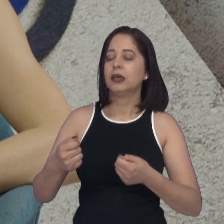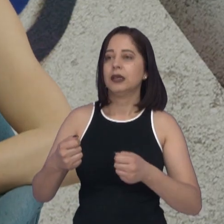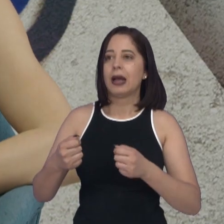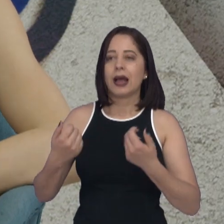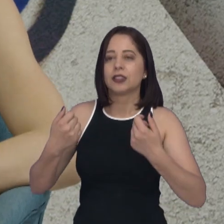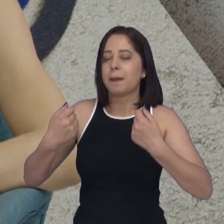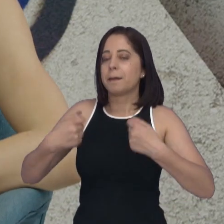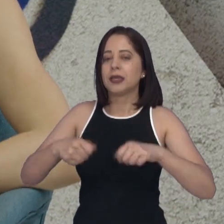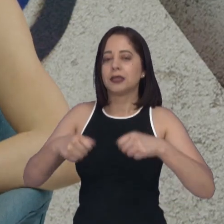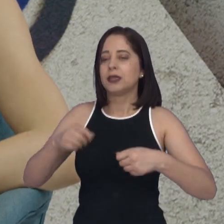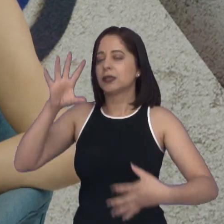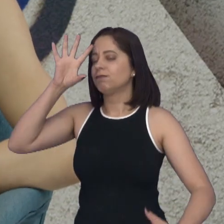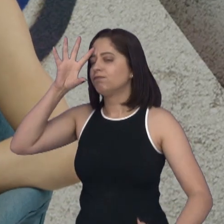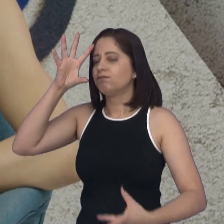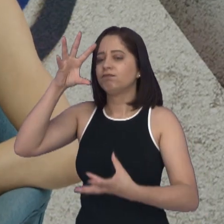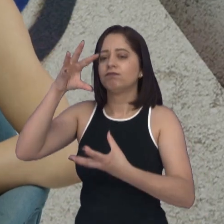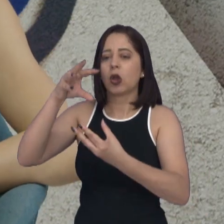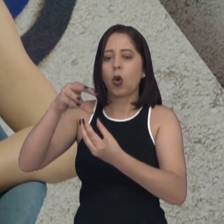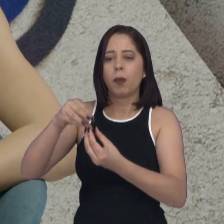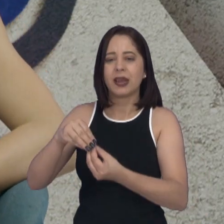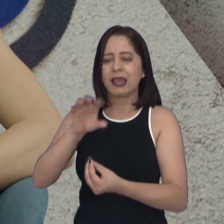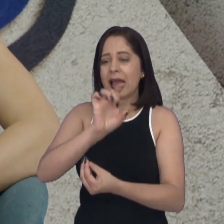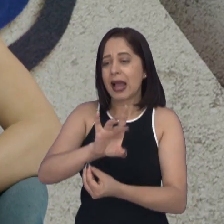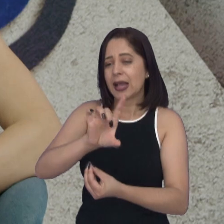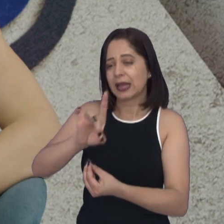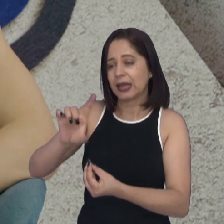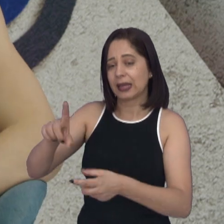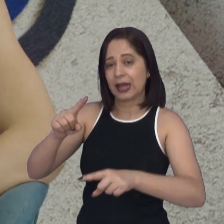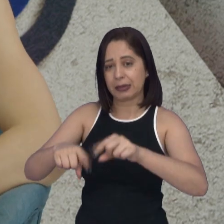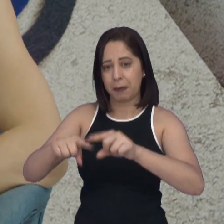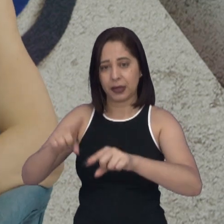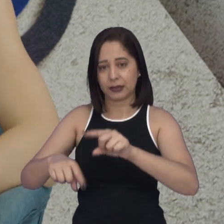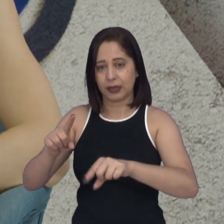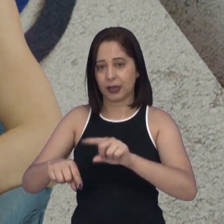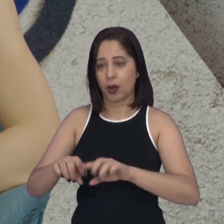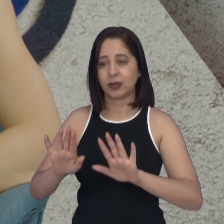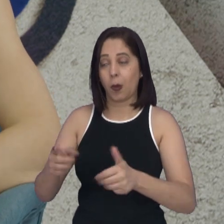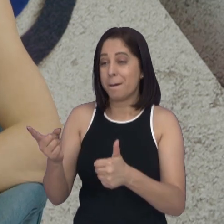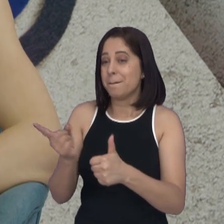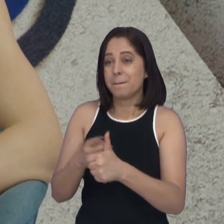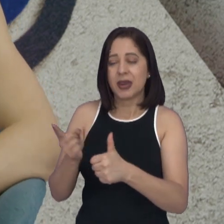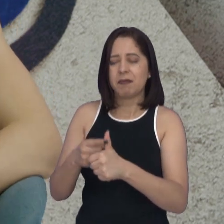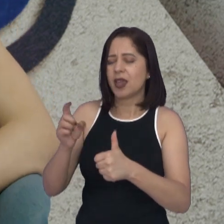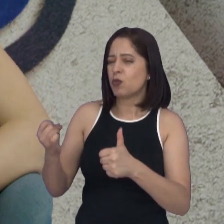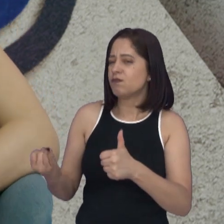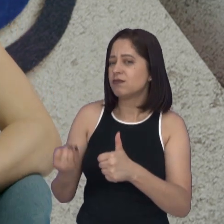integral, né? Sobre as coisas, sobre os produtos, sobre o nosso consumo. Então, assim, a primeira coisa que a gente